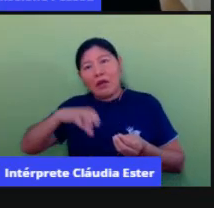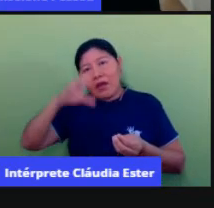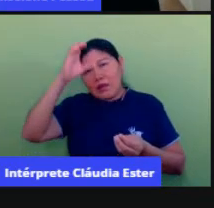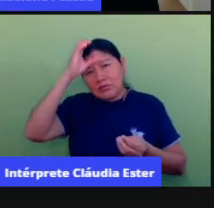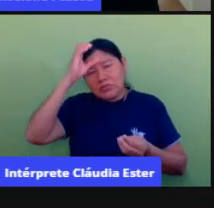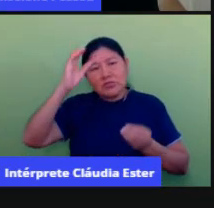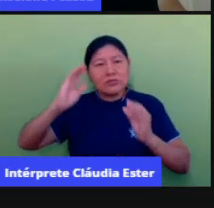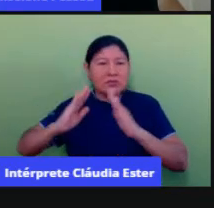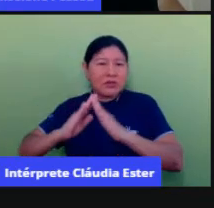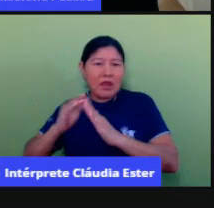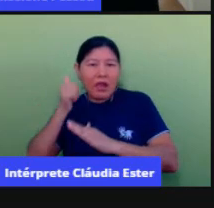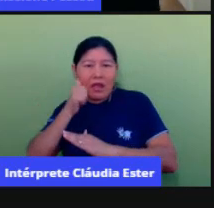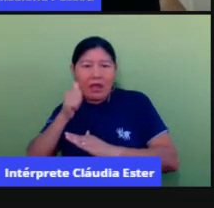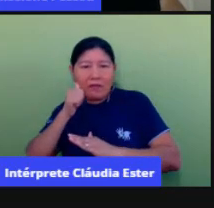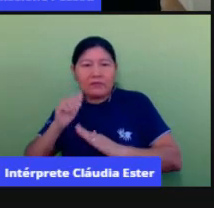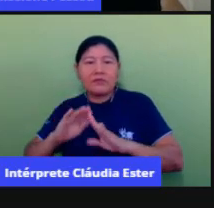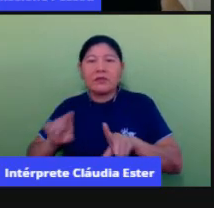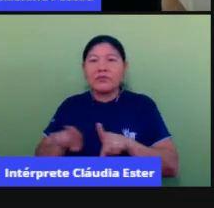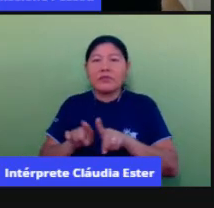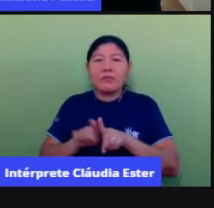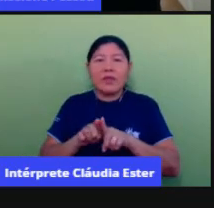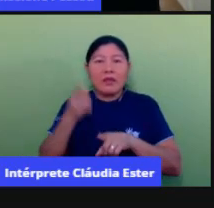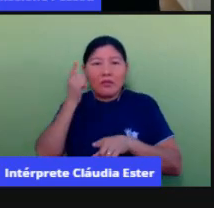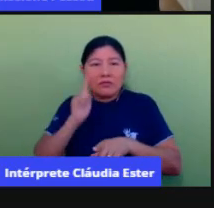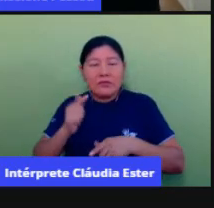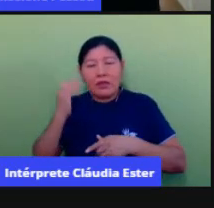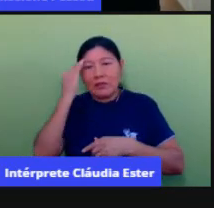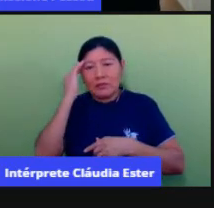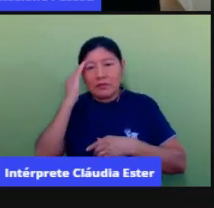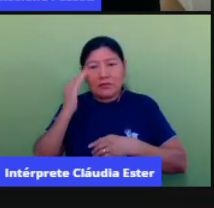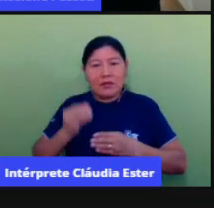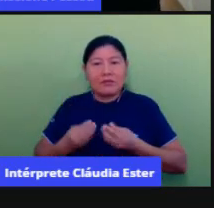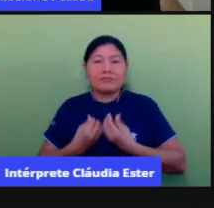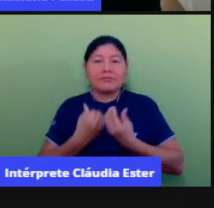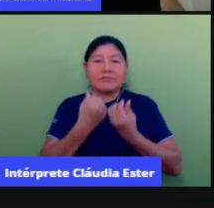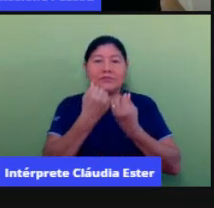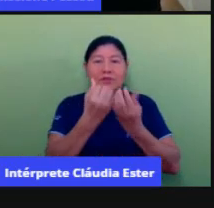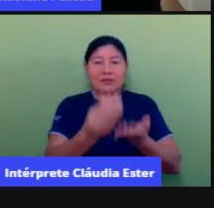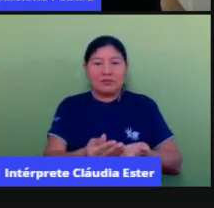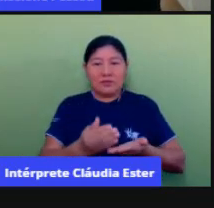vizinha entendam o que eu estou dizendo para viabilizar essa atividade com essa criança.